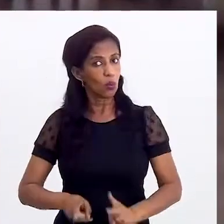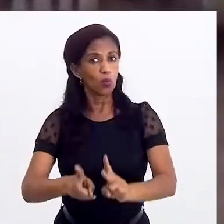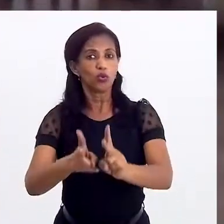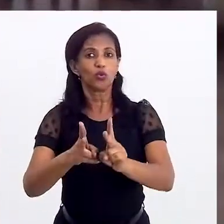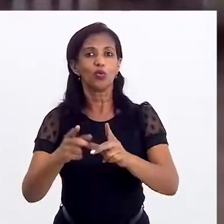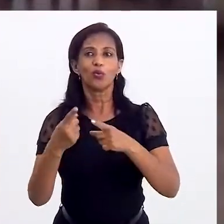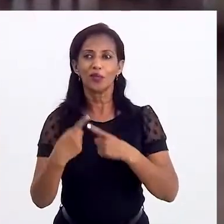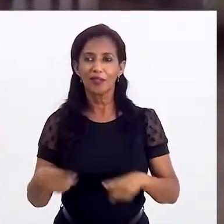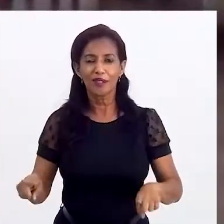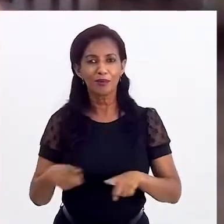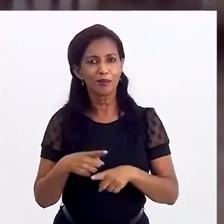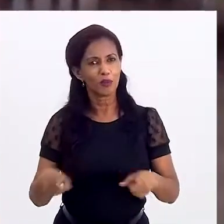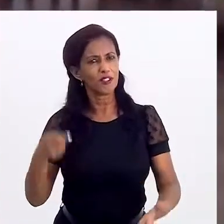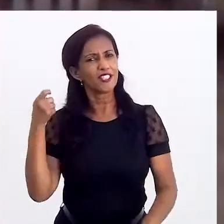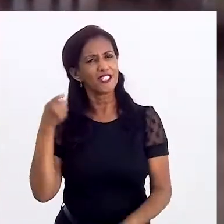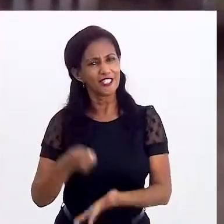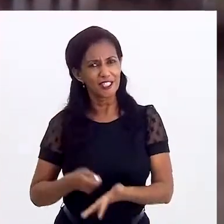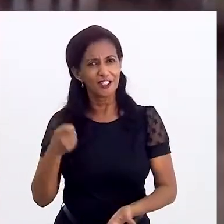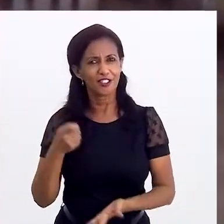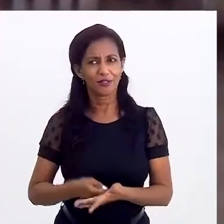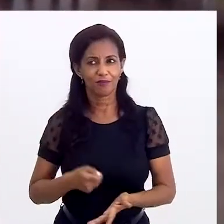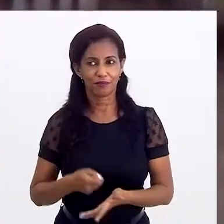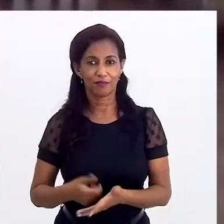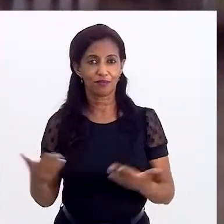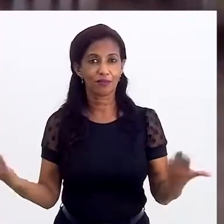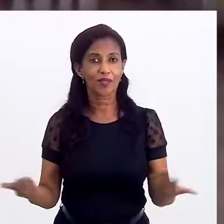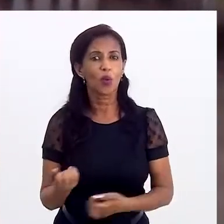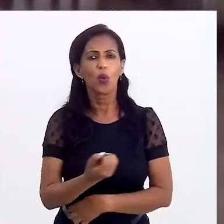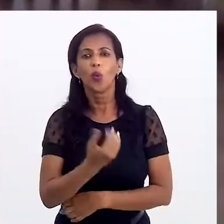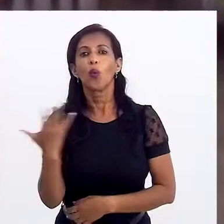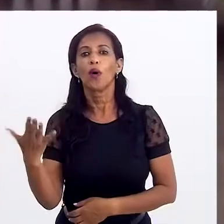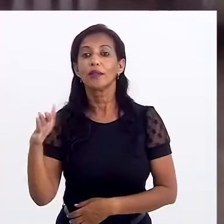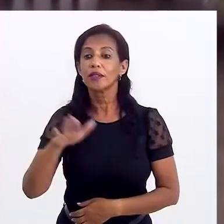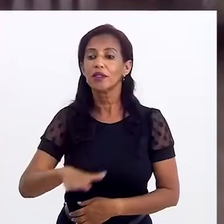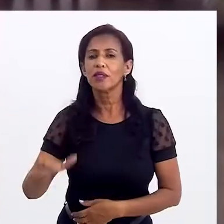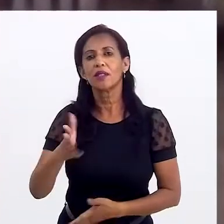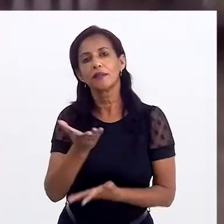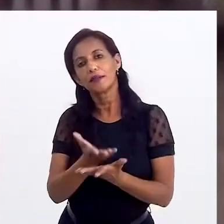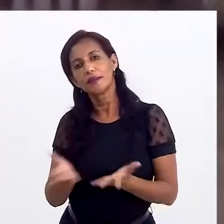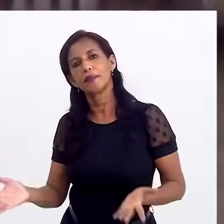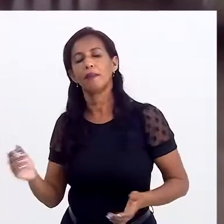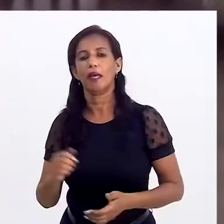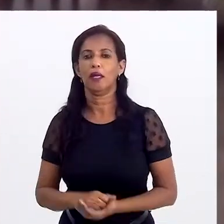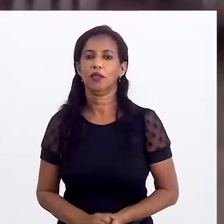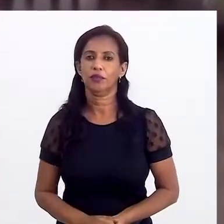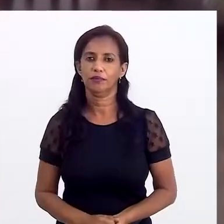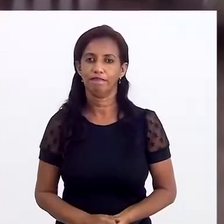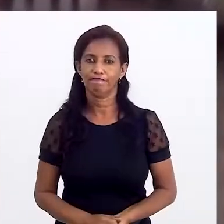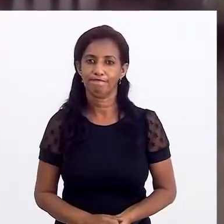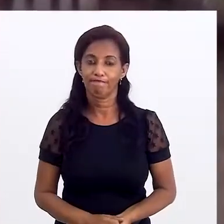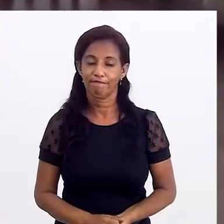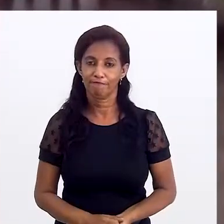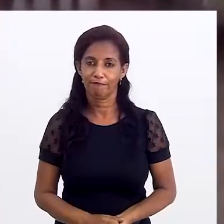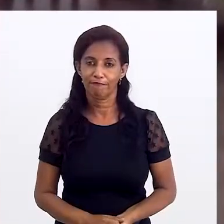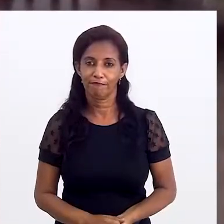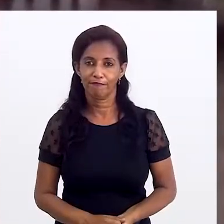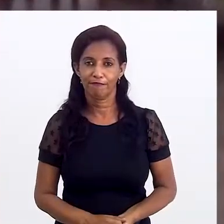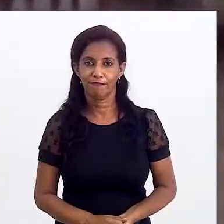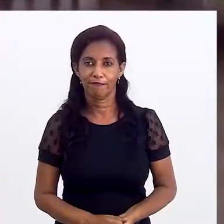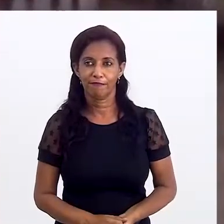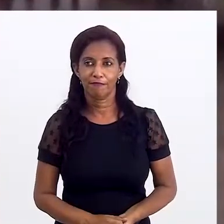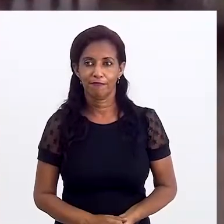na infância e seguiu na música, sabe? Insistiu. Agora, quantas crianças se perdem por essa questão que o Cleiton